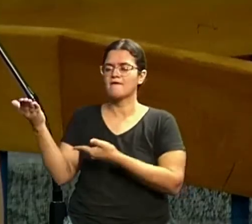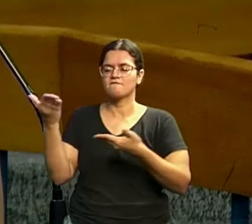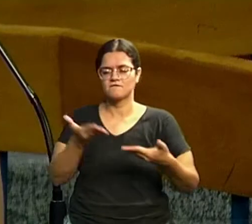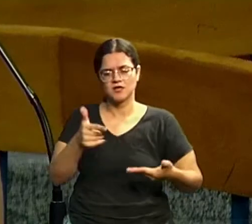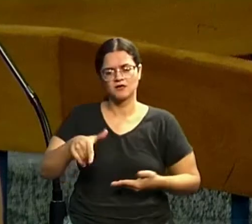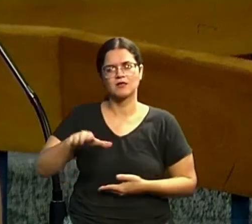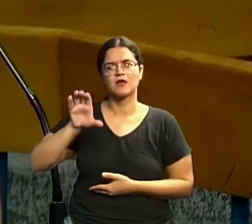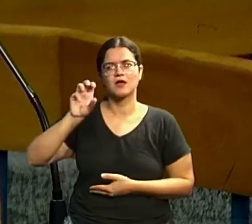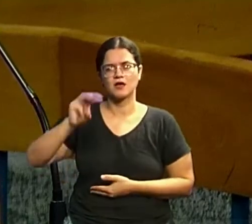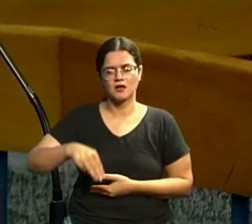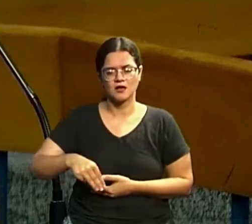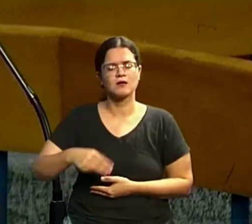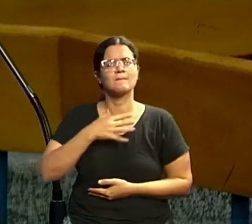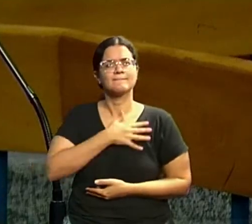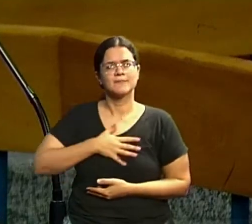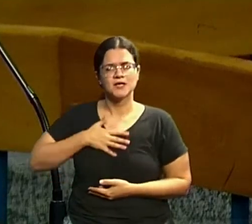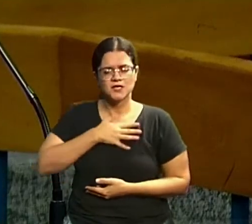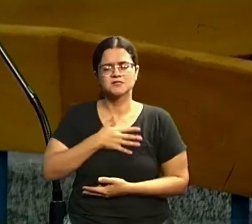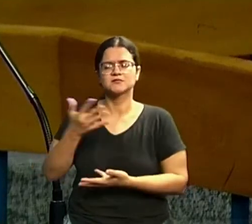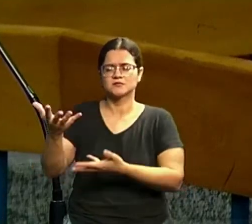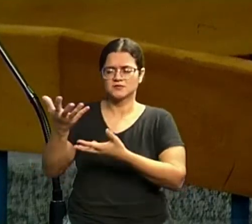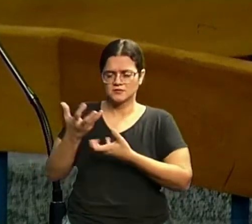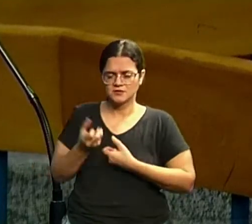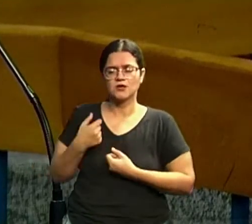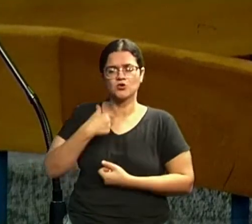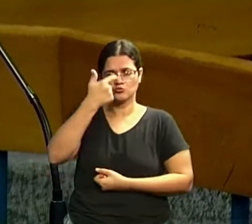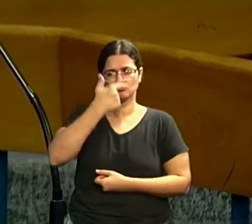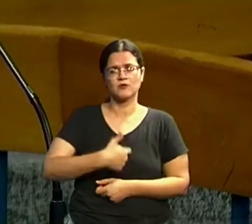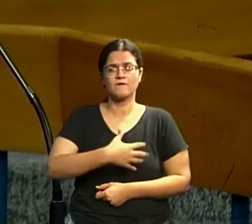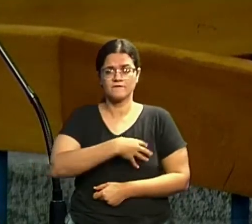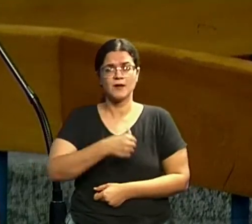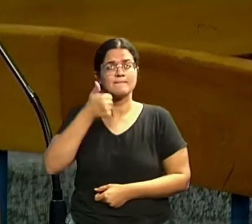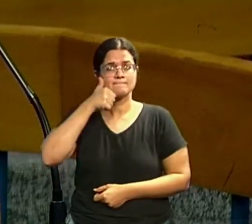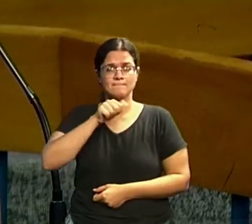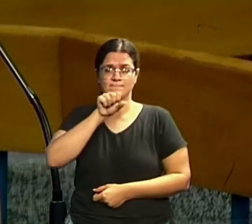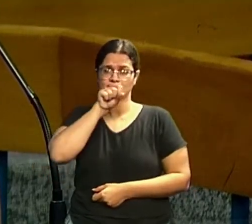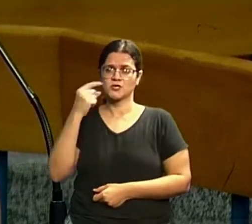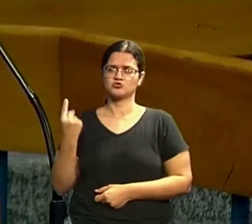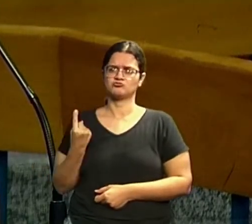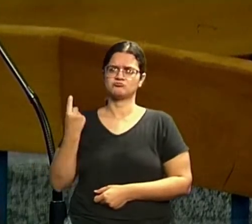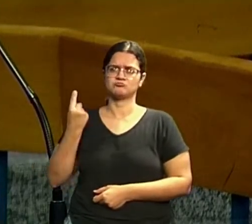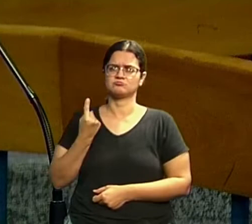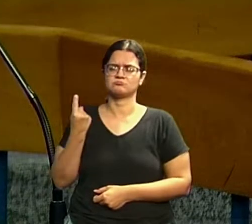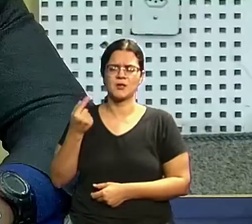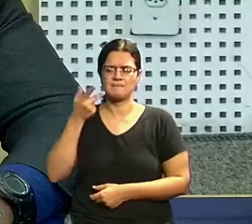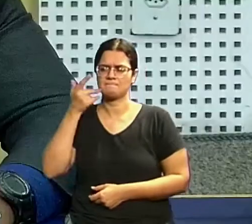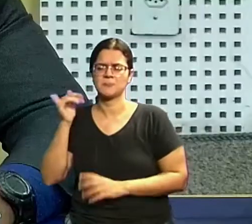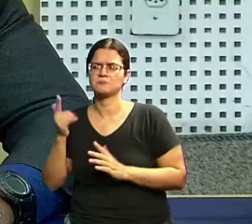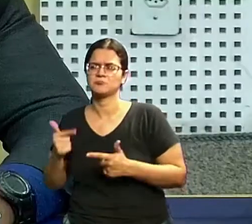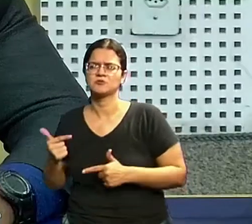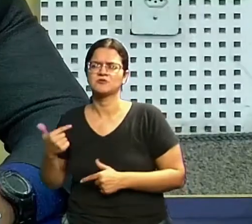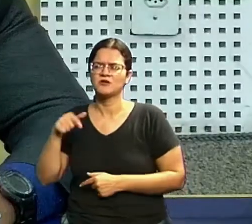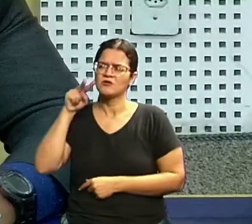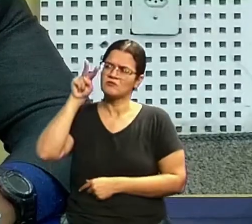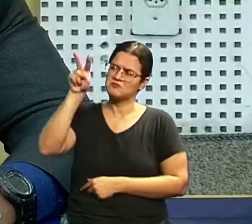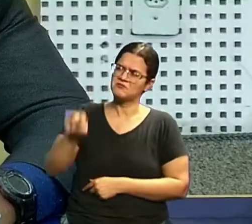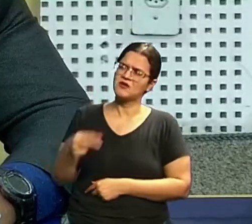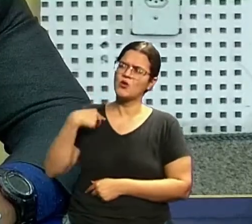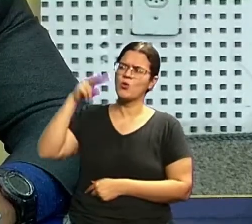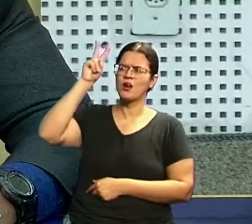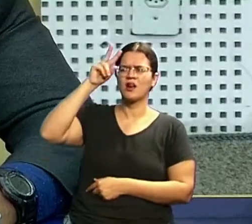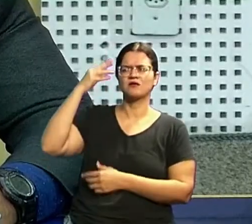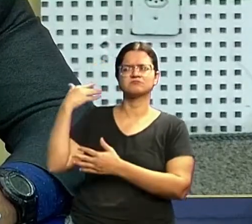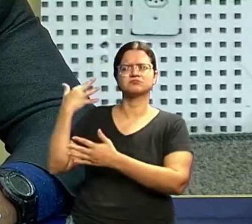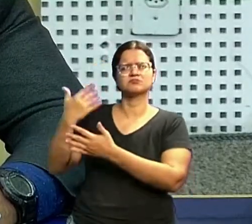a essa casa. É um prazer recebê-la. Sou filho de uma mãe solo. E te vendo, eu passou um filme aqui na minha cabeça, que minha